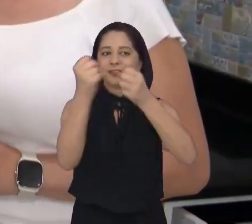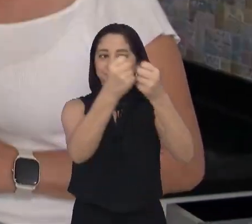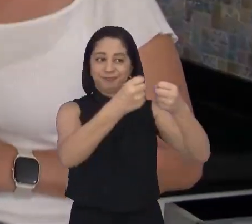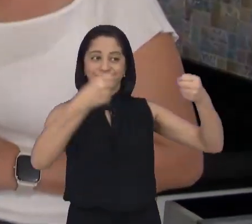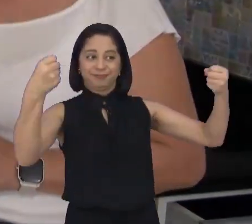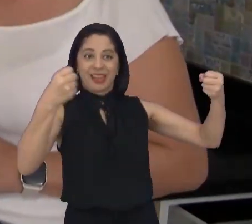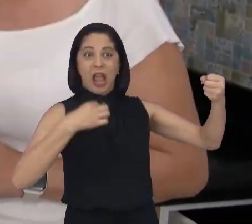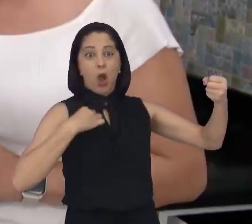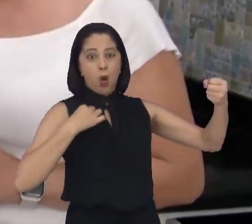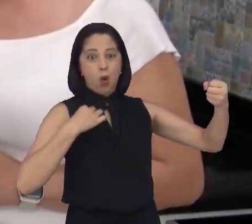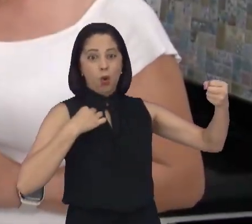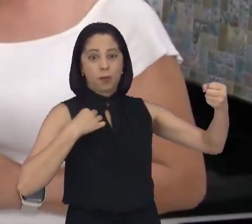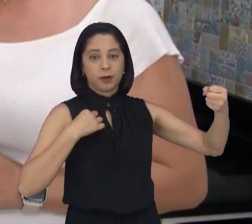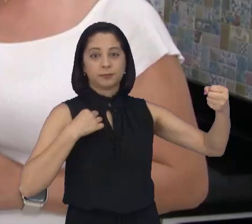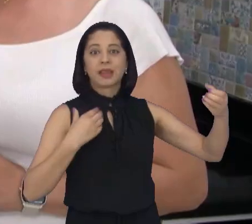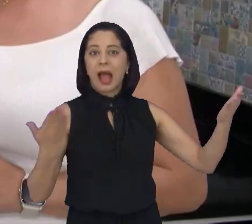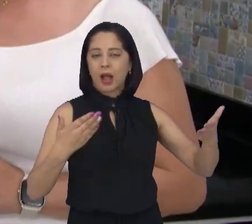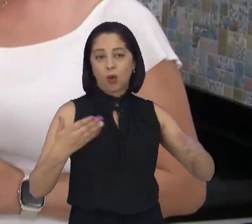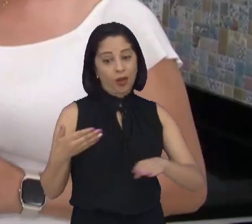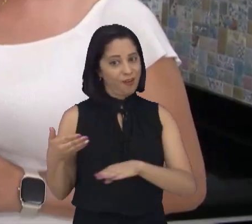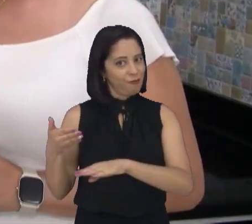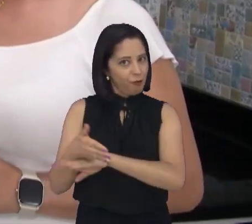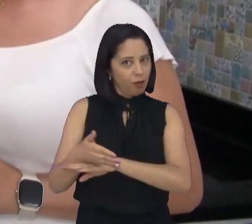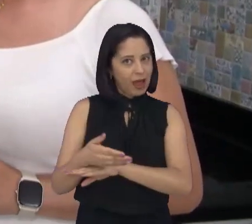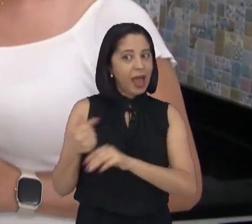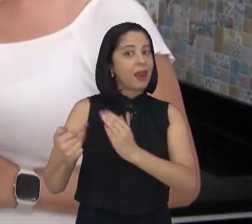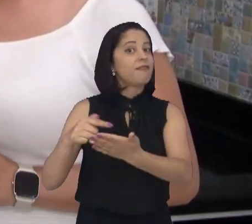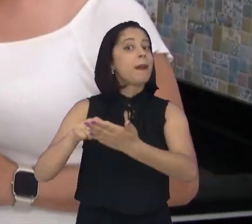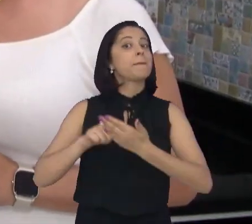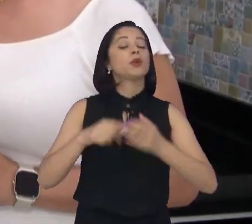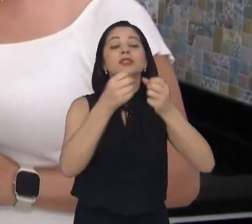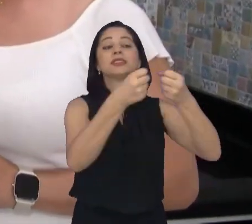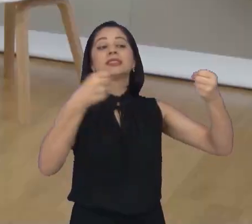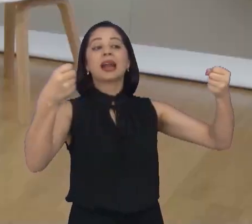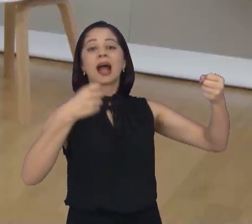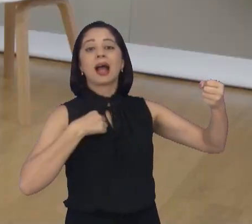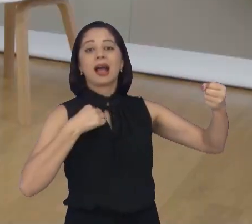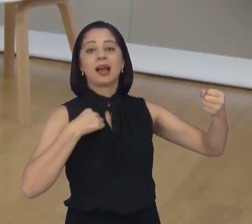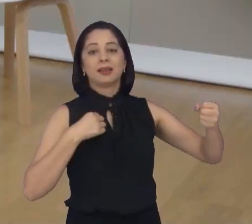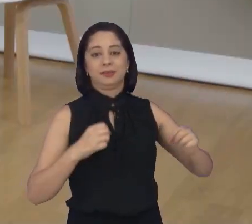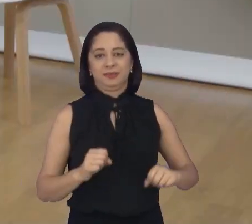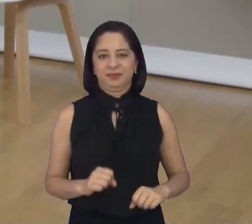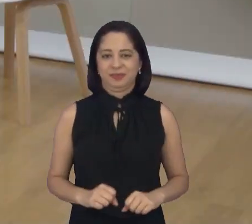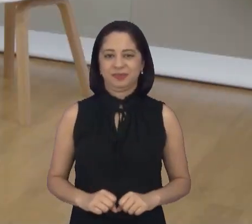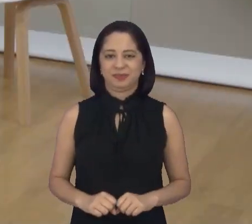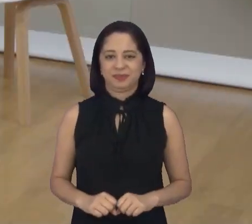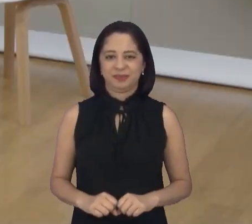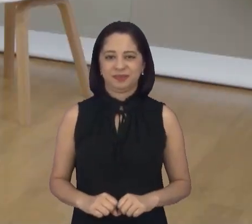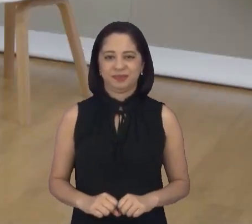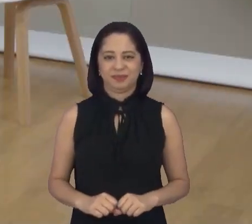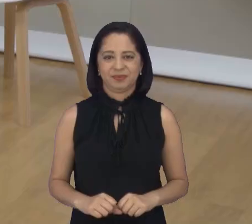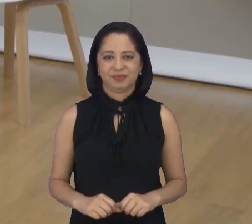fazer o seguinte, eu vou com a Milena até o quarto dela, ela vai me mostrar o guarda-roupa e eu te vejo daqui a pouquinho.